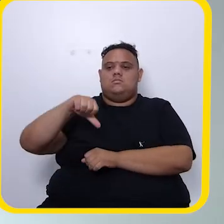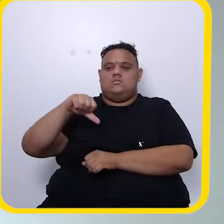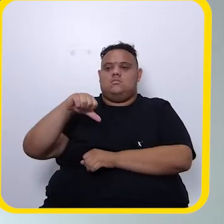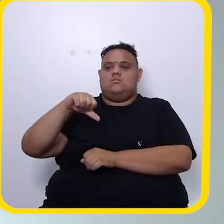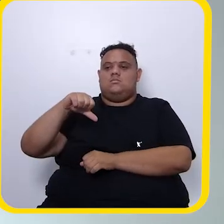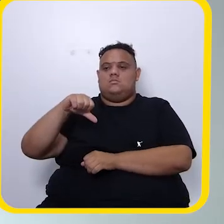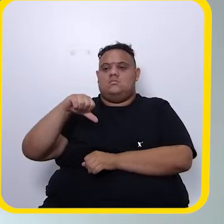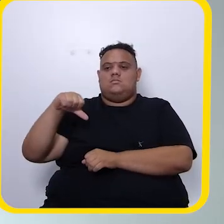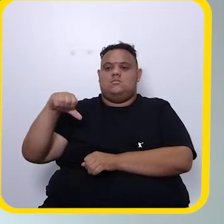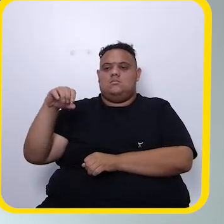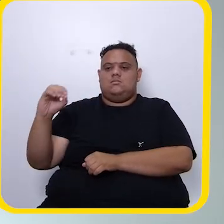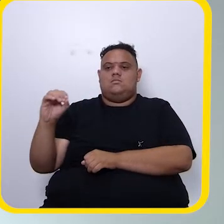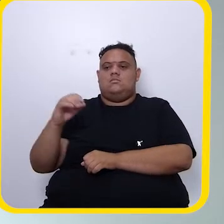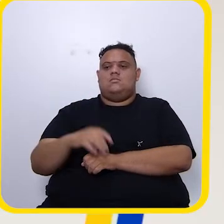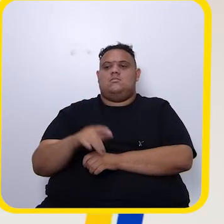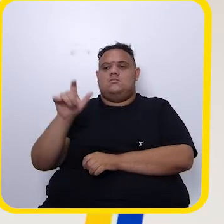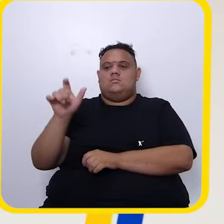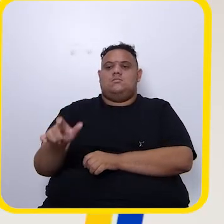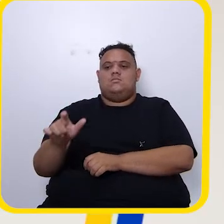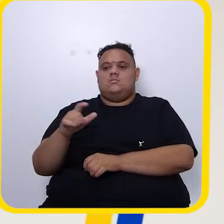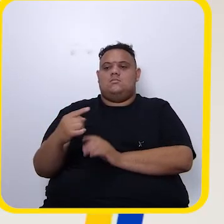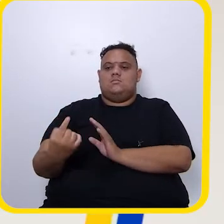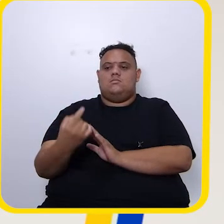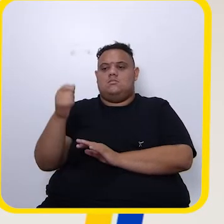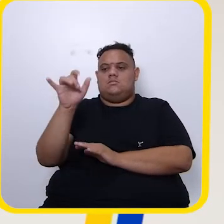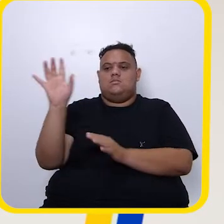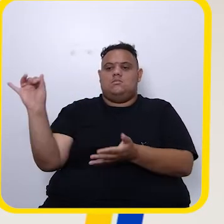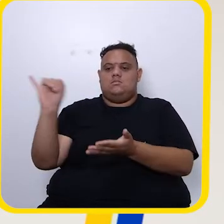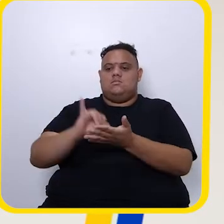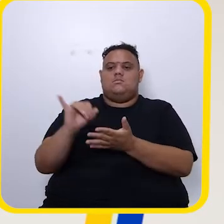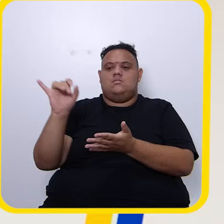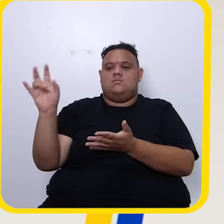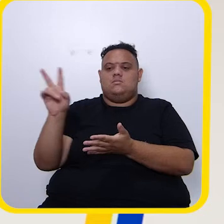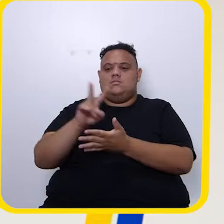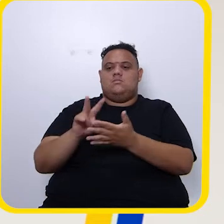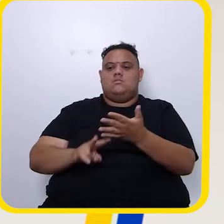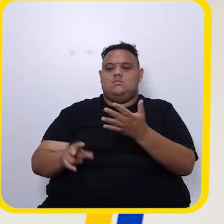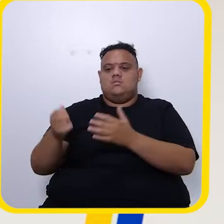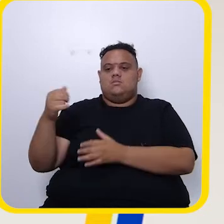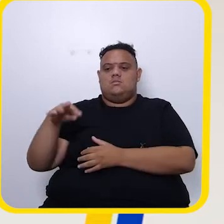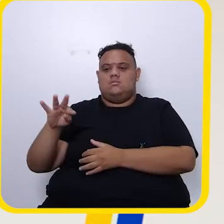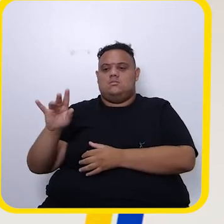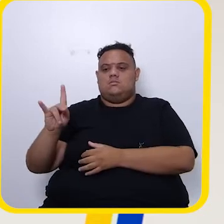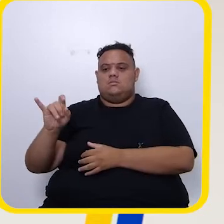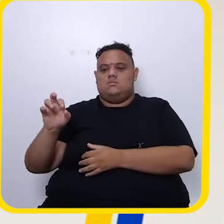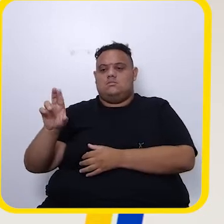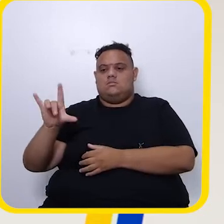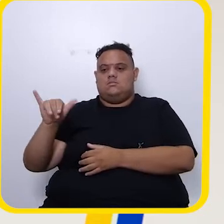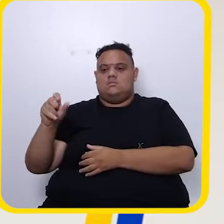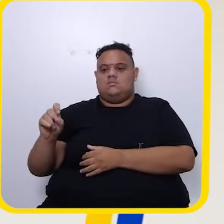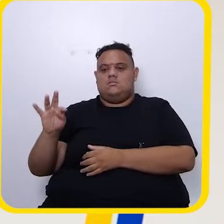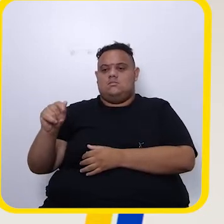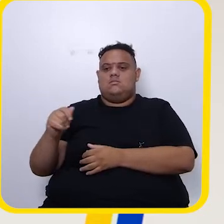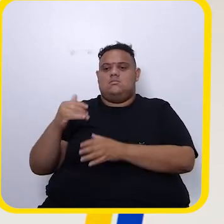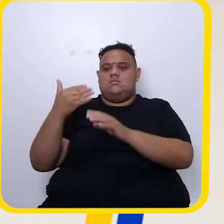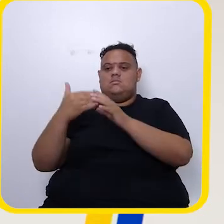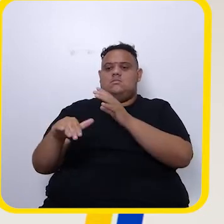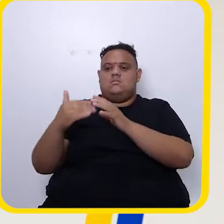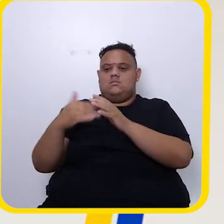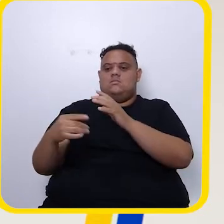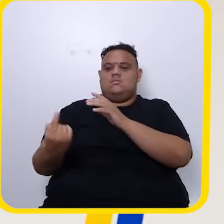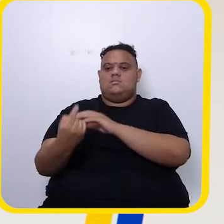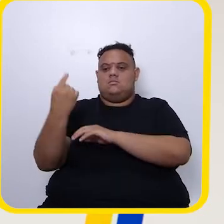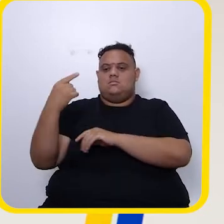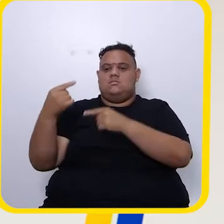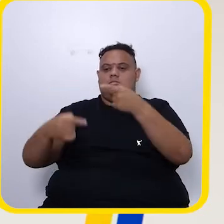1990, vemos uma pintura em um muro de Havana, capital de Cuba, onde se lê anti-imperialistas, né? Mensagem que